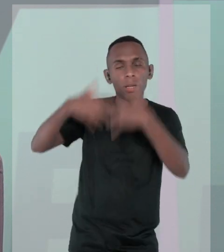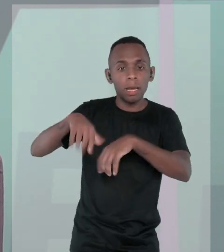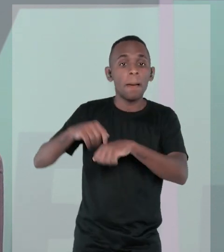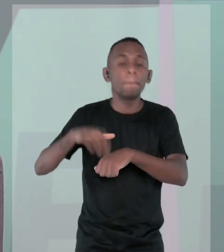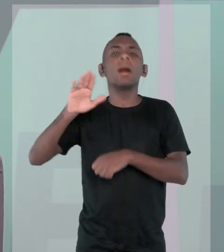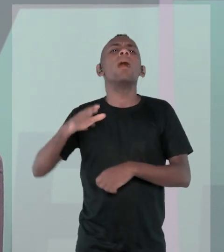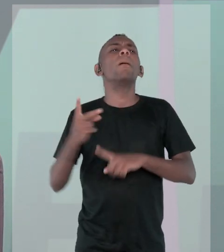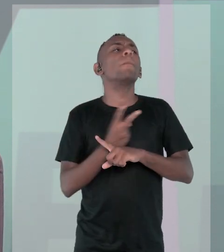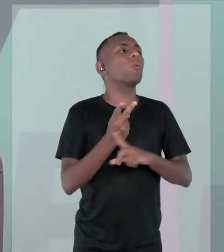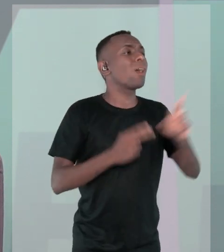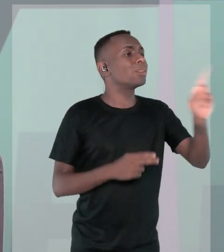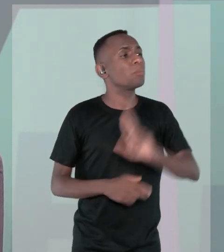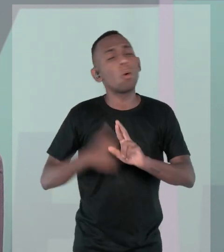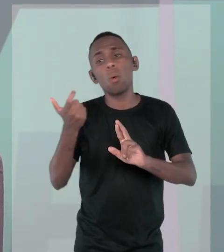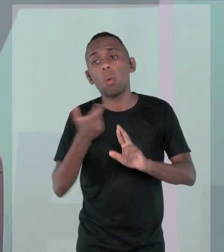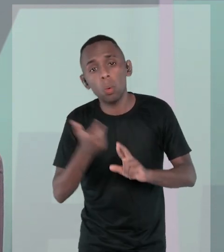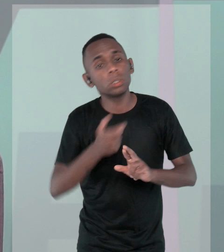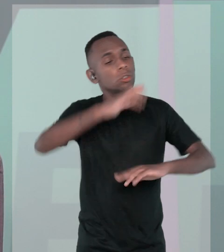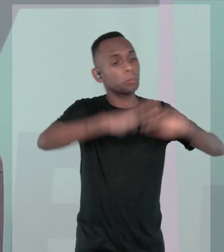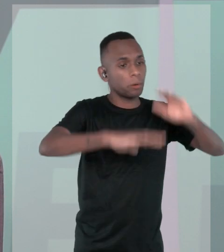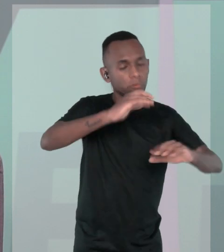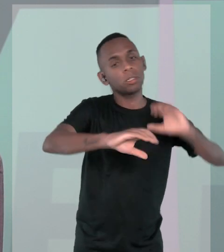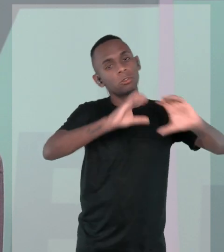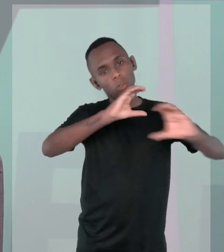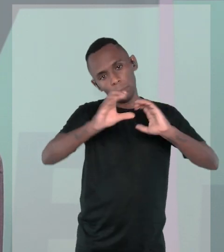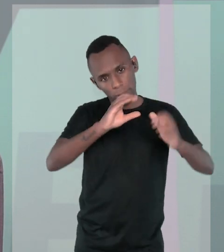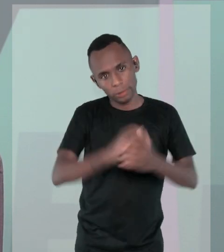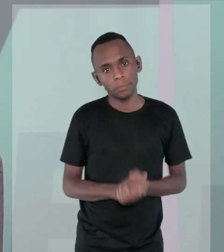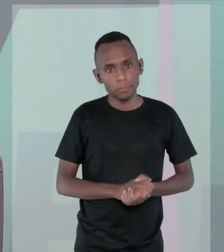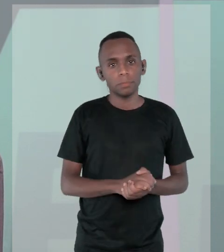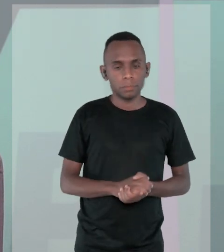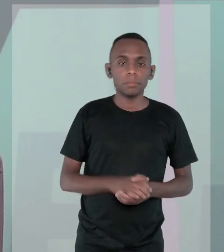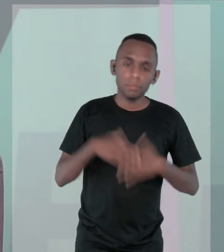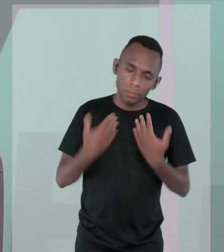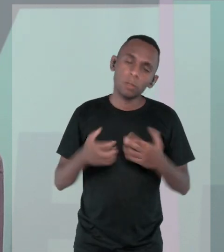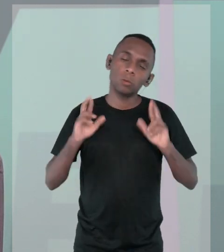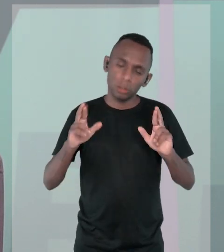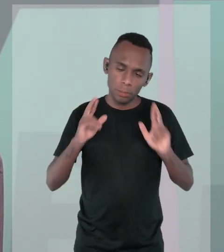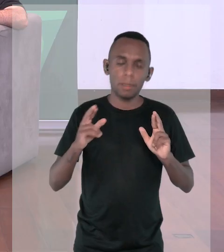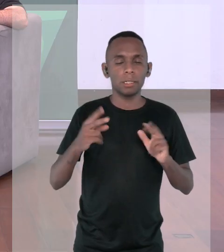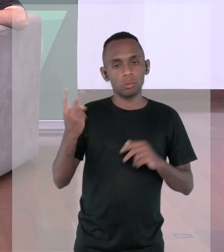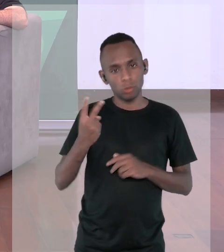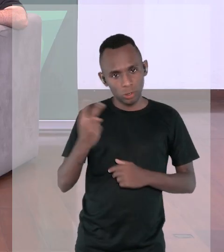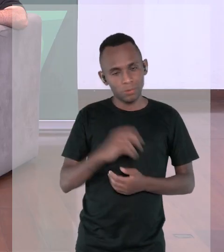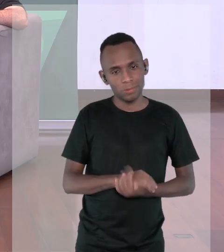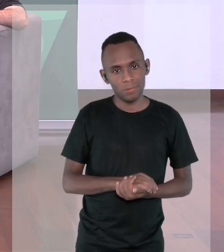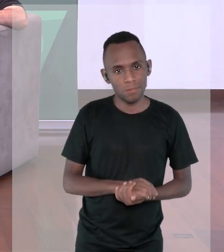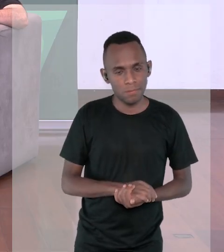eu vou buscar as respostas? Nos profissionais de comunicação. Então, um pouquinho do que a gente espera do Tudo Comunica é